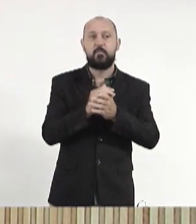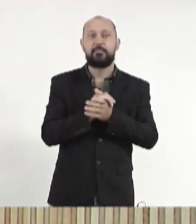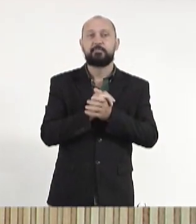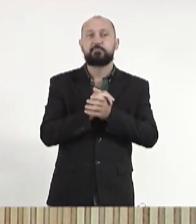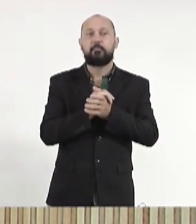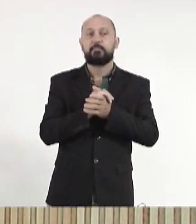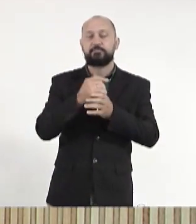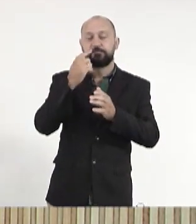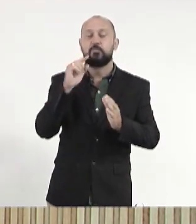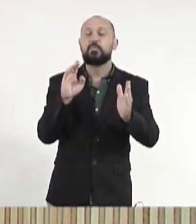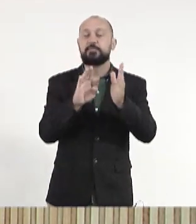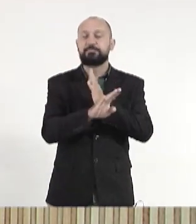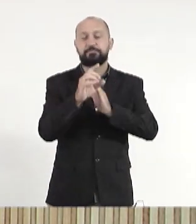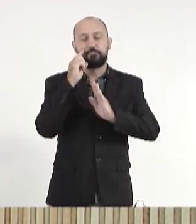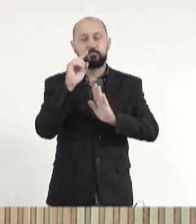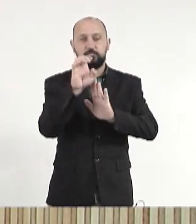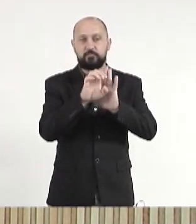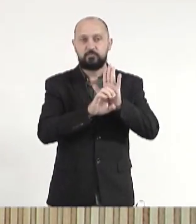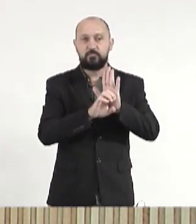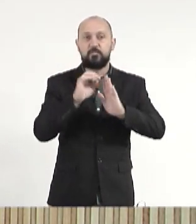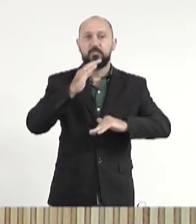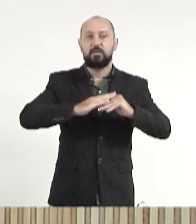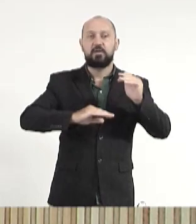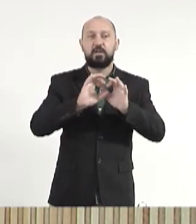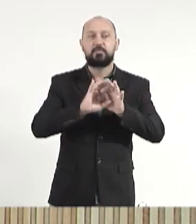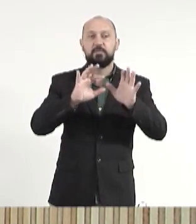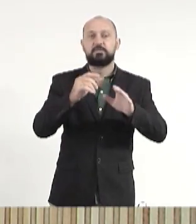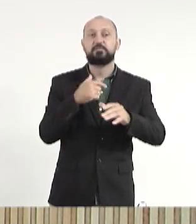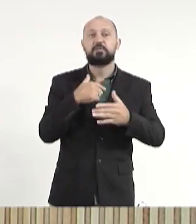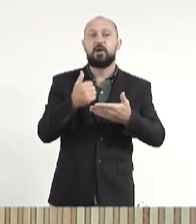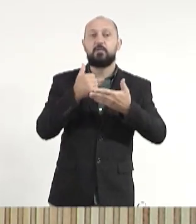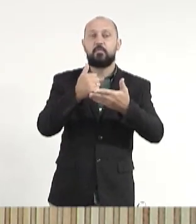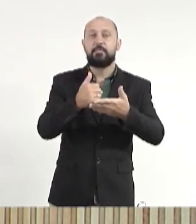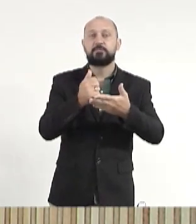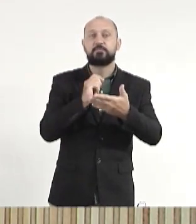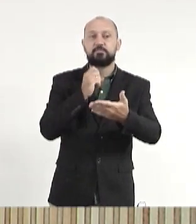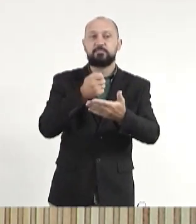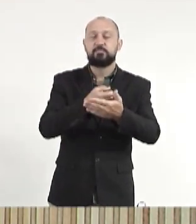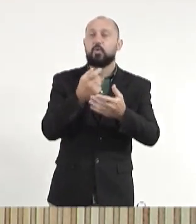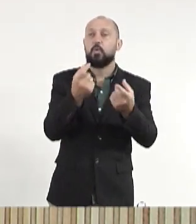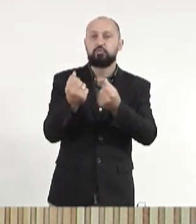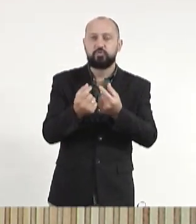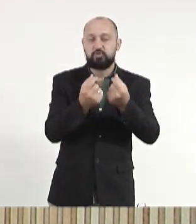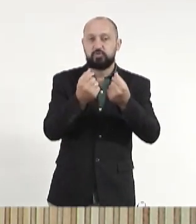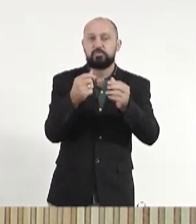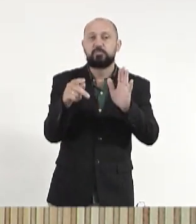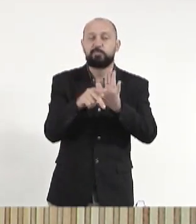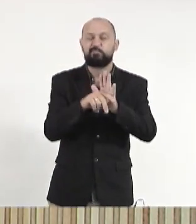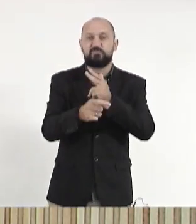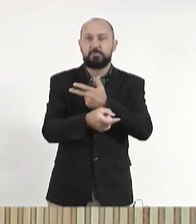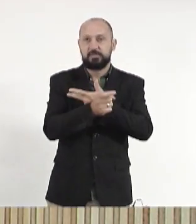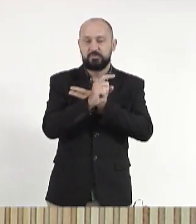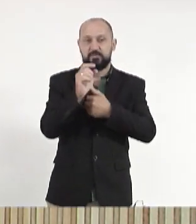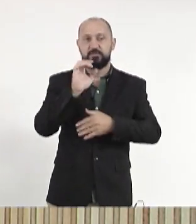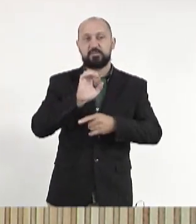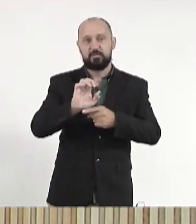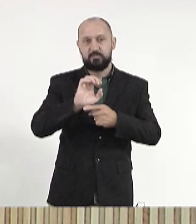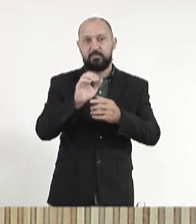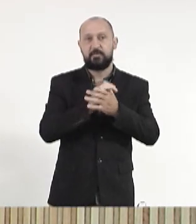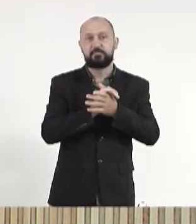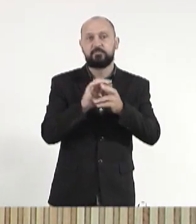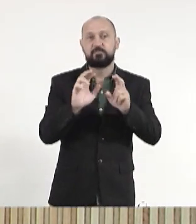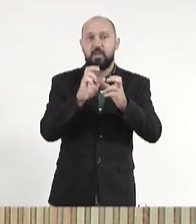previdenciária. Então, transferiu para o Estatuto dos Servidores a concessão desse benefício, que é custeado com recursos do Poder Executivo Estadual.